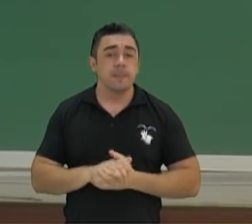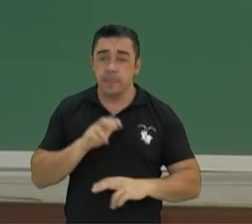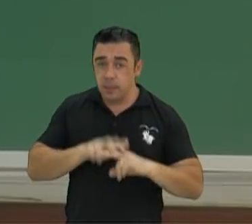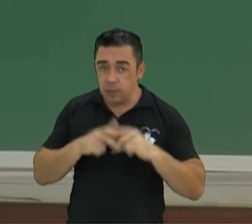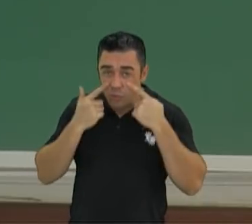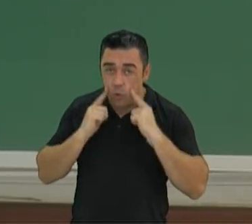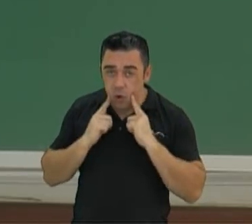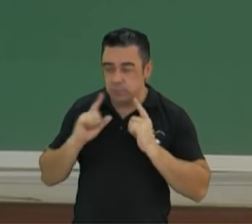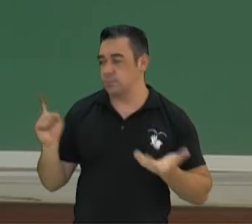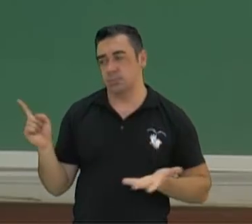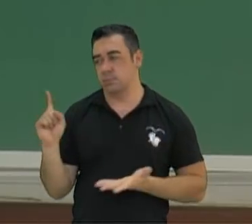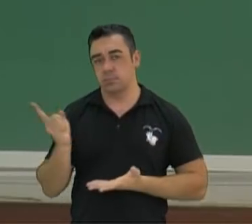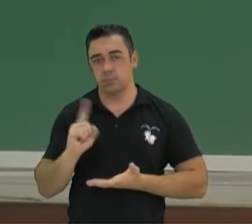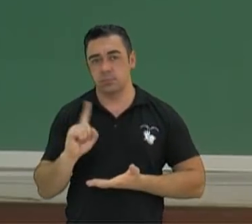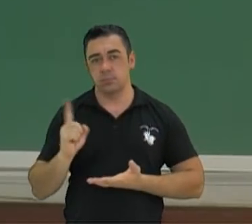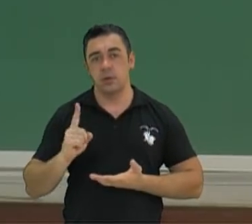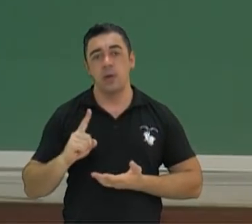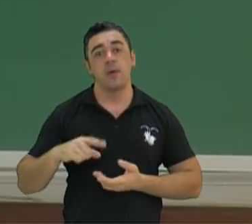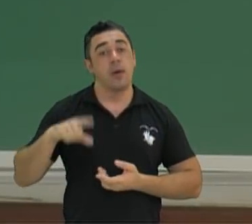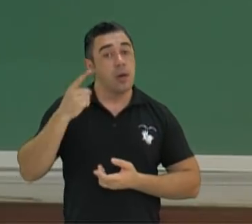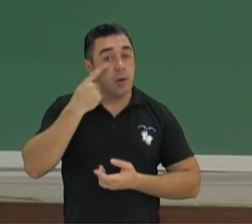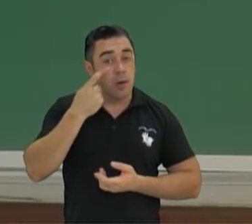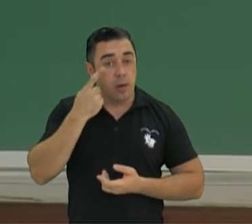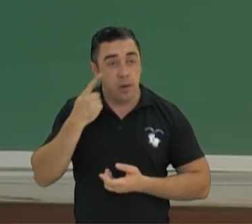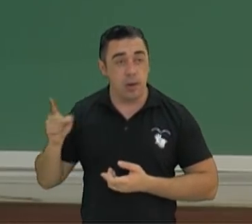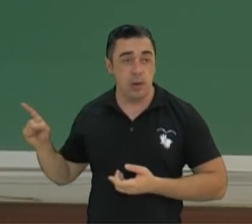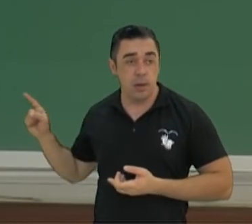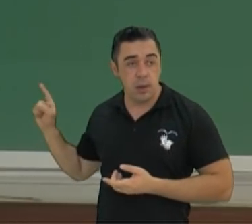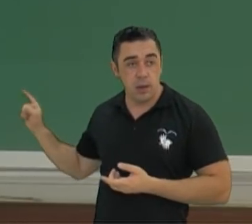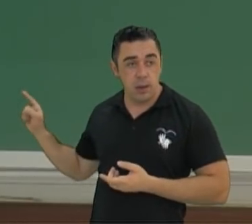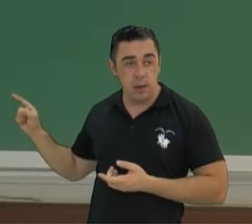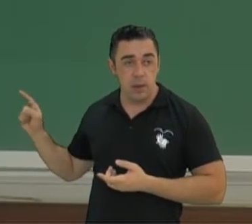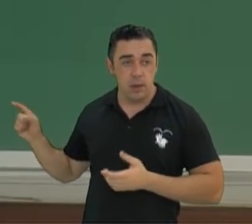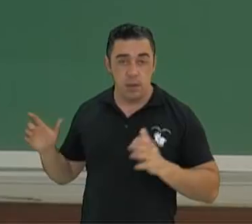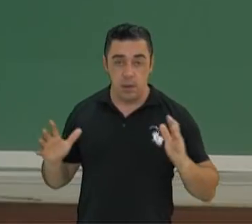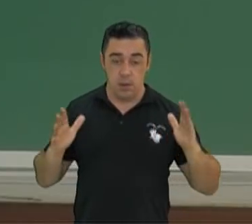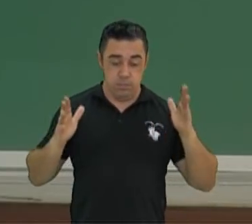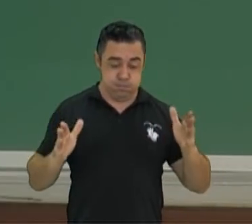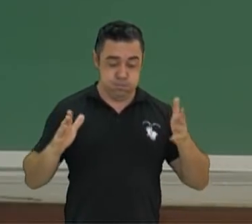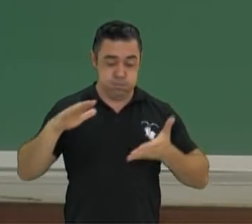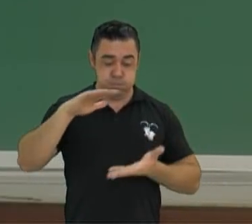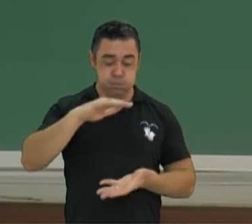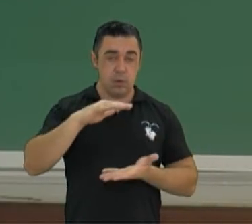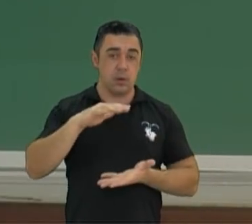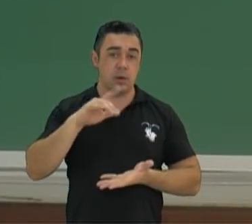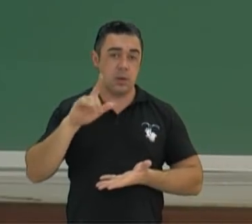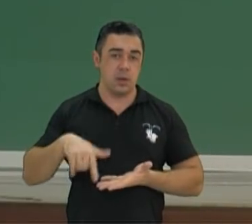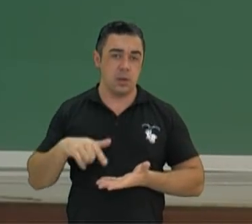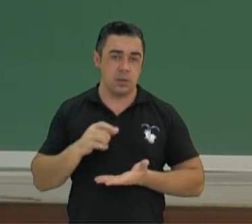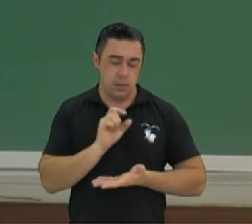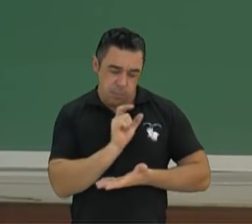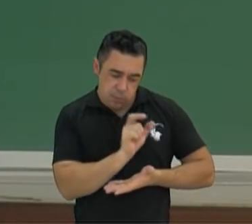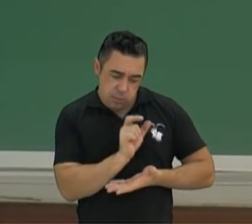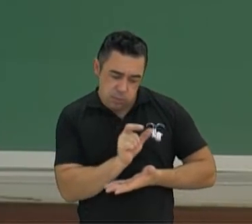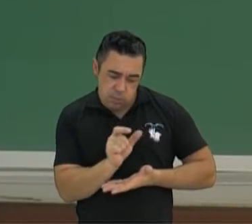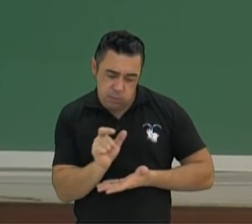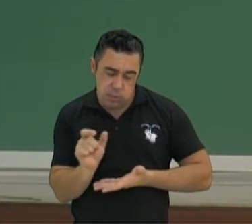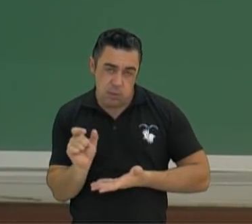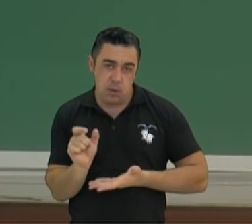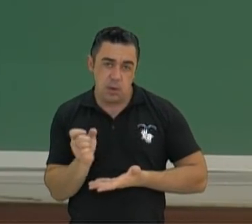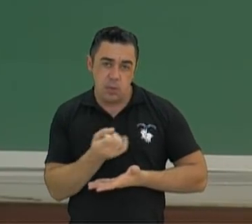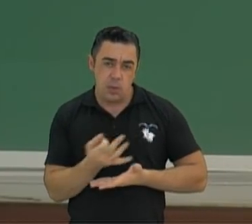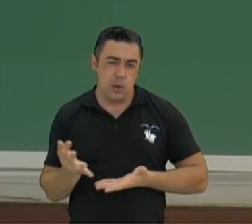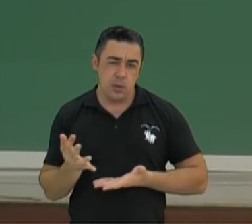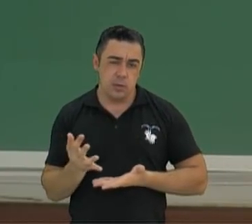chora? Não! Olhem aqui, ó. O bloco maior do empilhamento é formado por vários bloquinhos